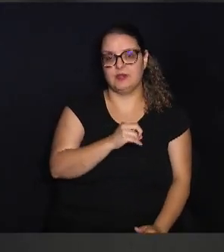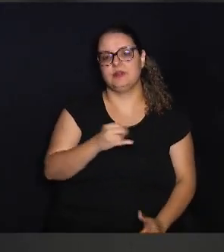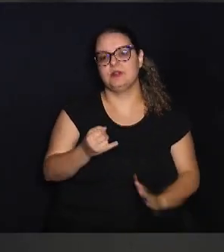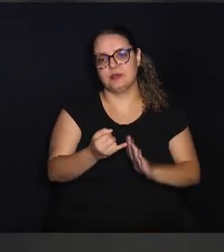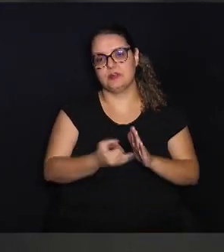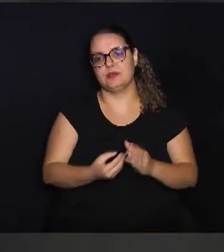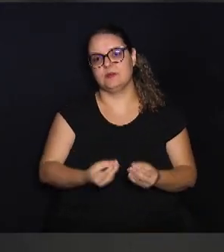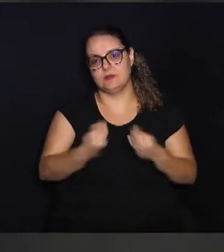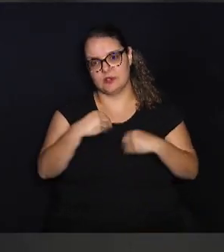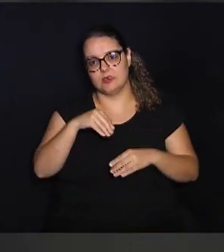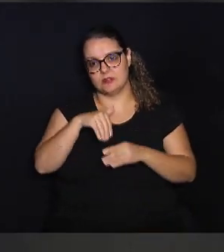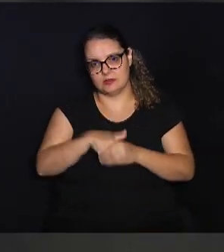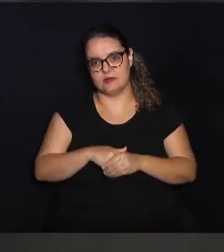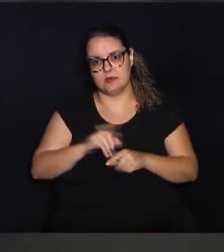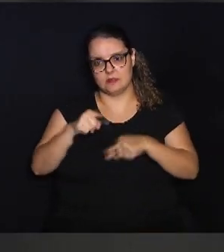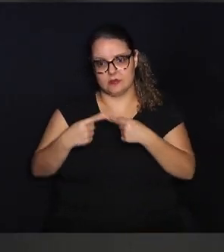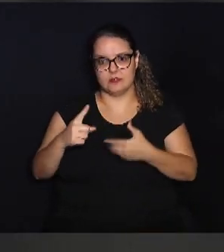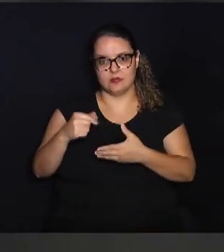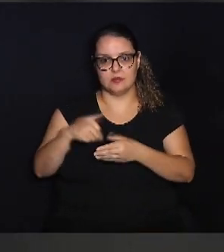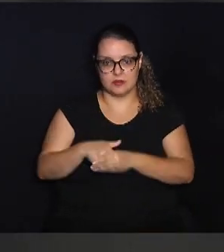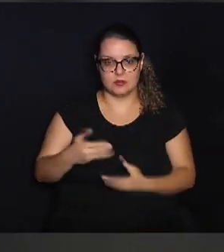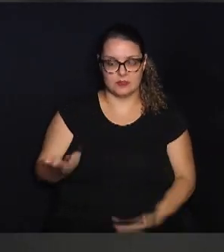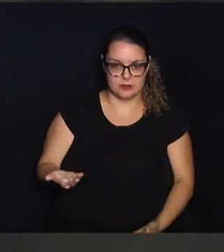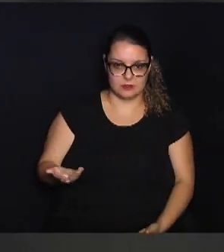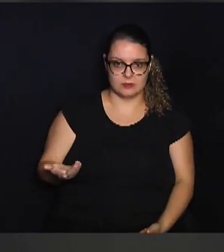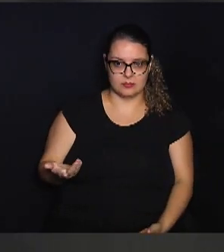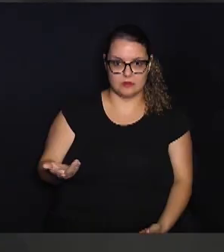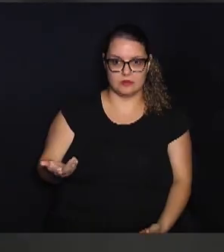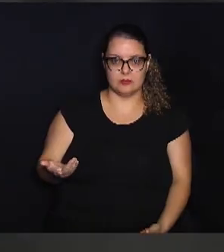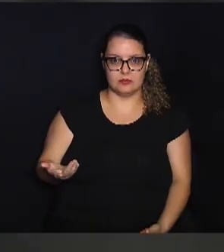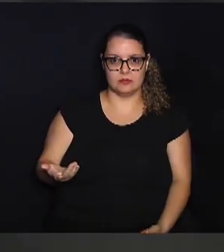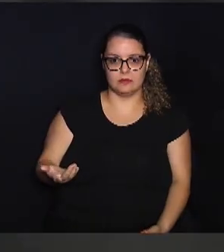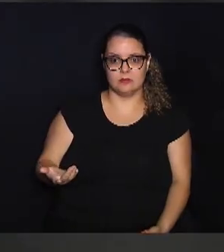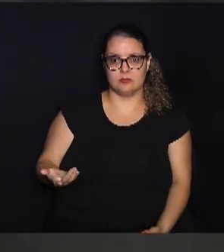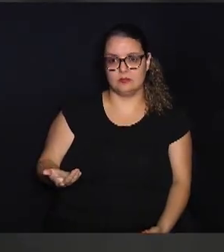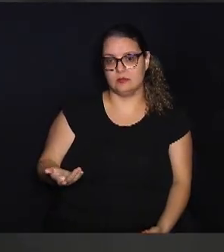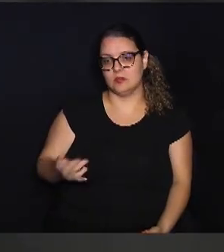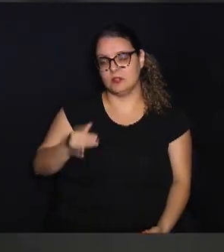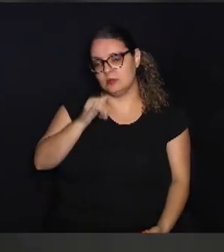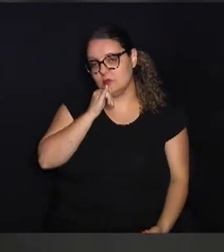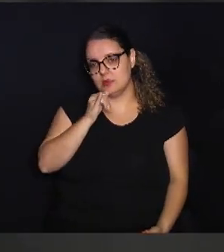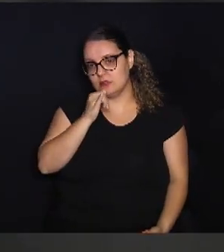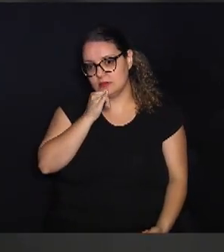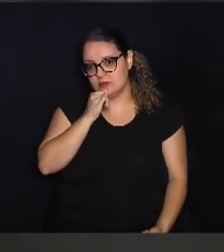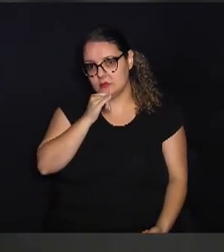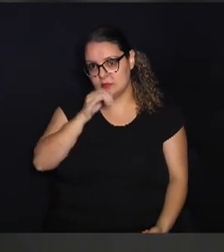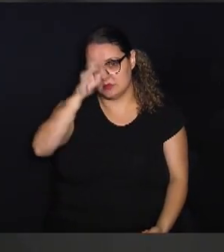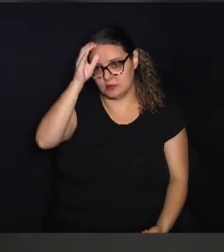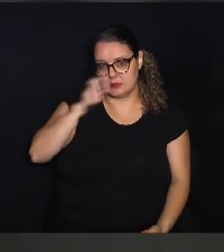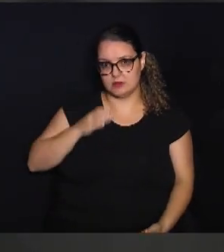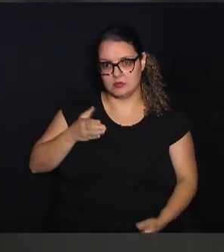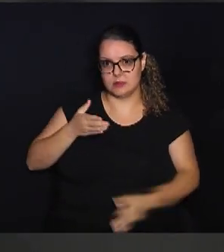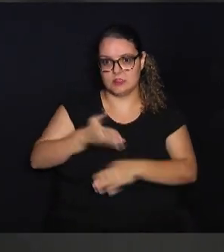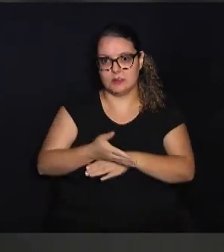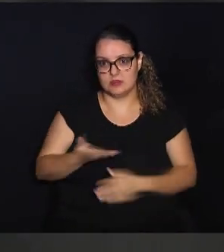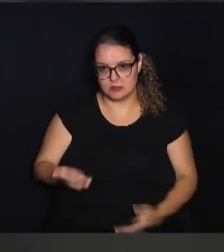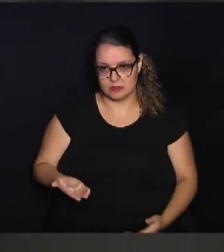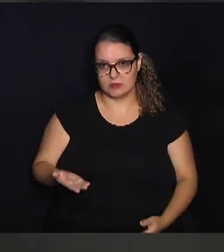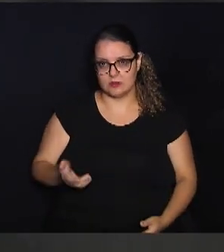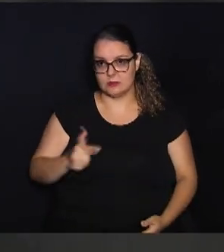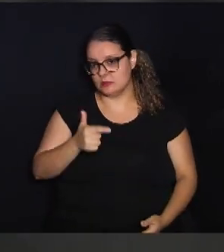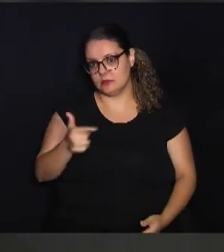ele na próxima eleição. E o cara o cidadão novo que está entrando, ele não vai ter essa ferramenta